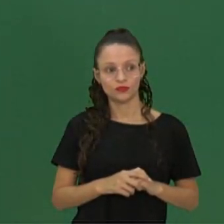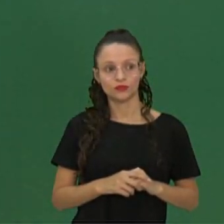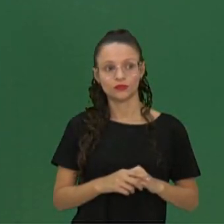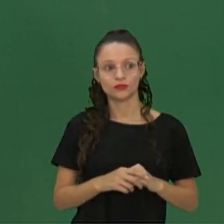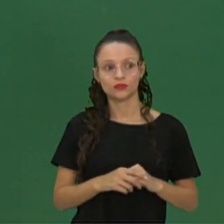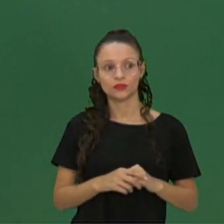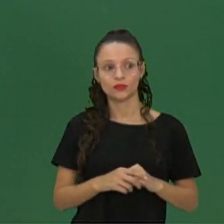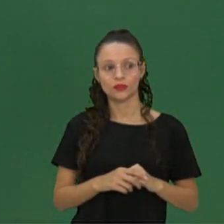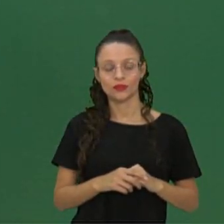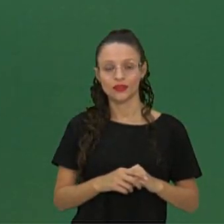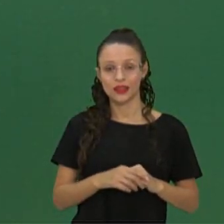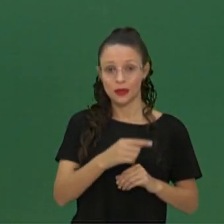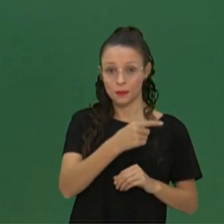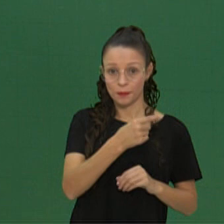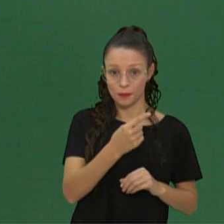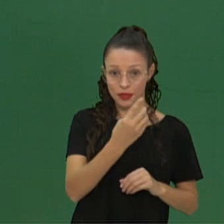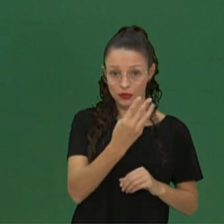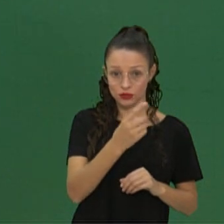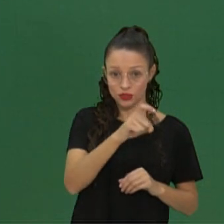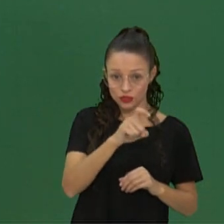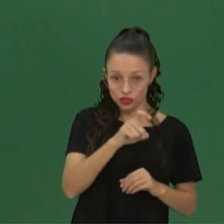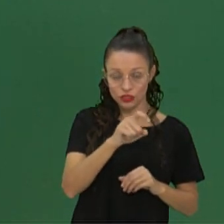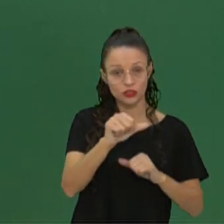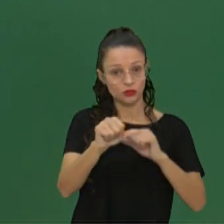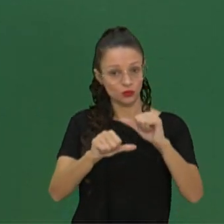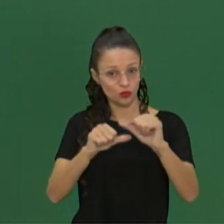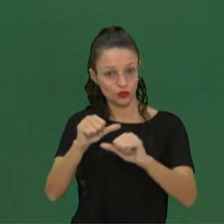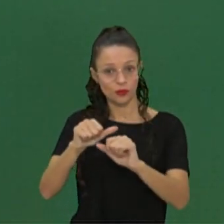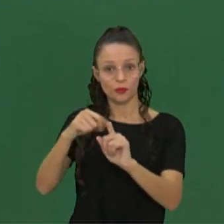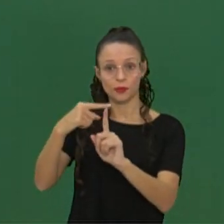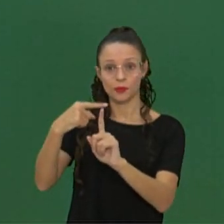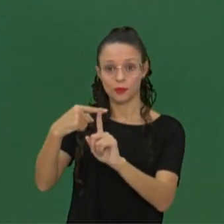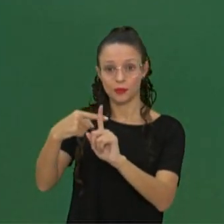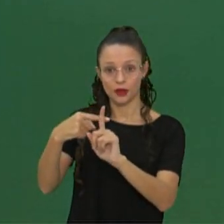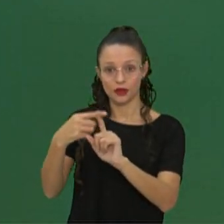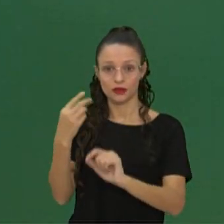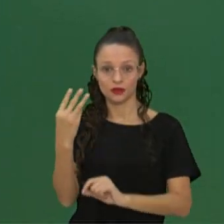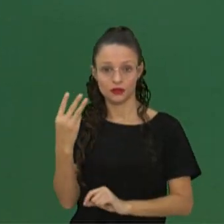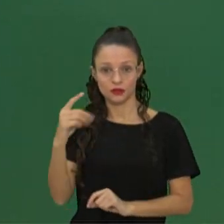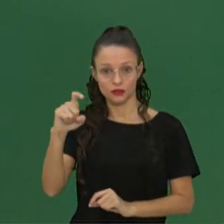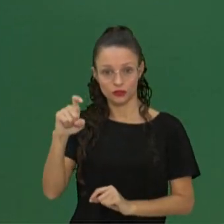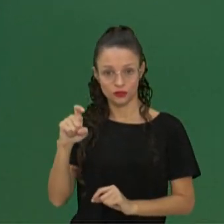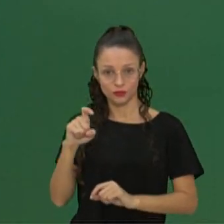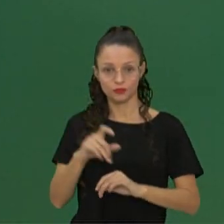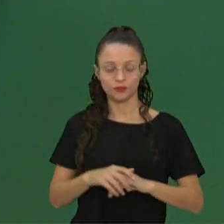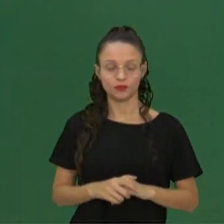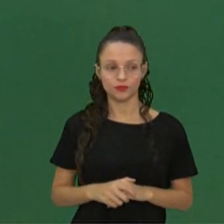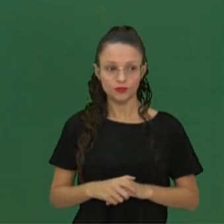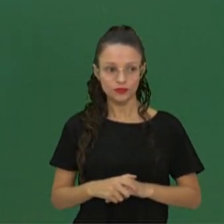Aí, o menos 3x vai virar o quê? Mais 3x.